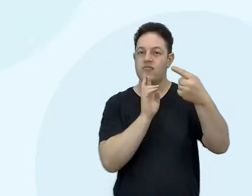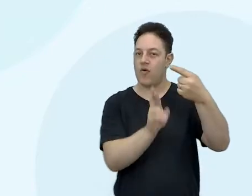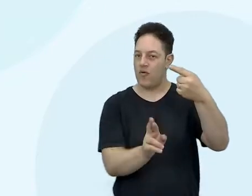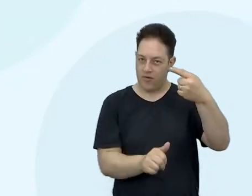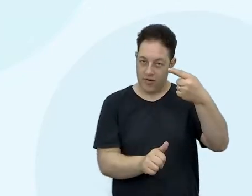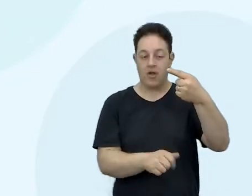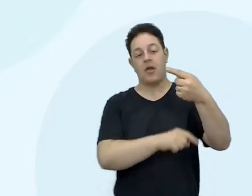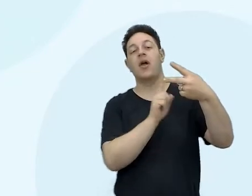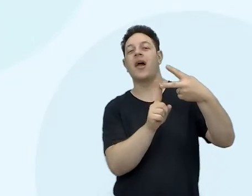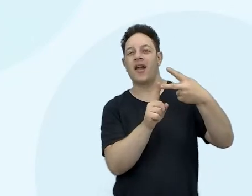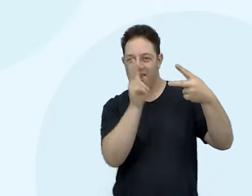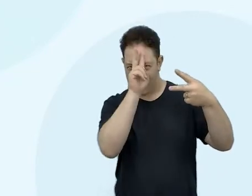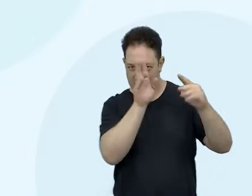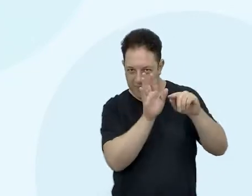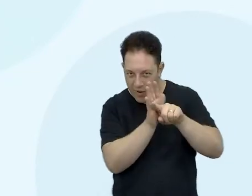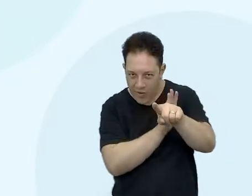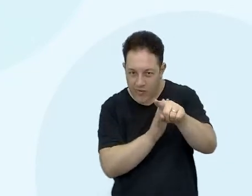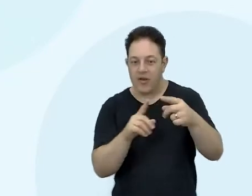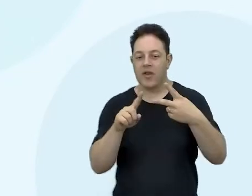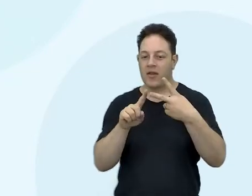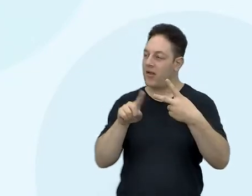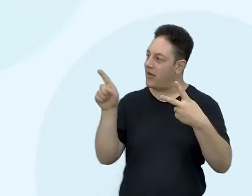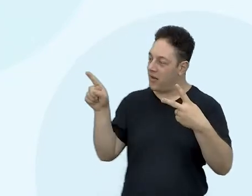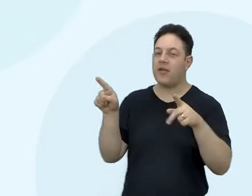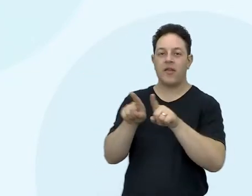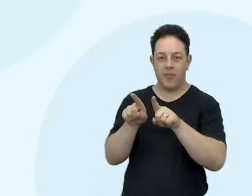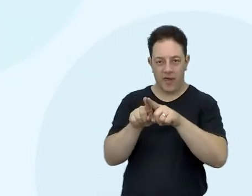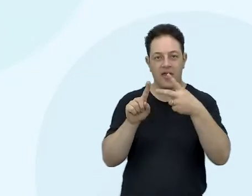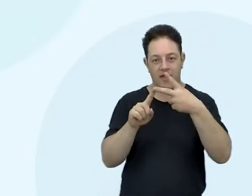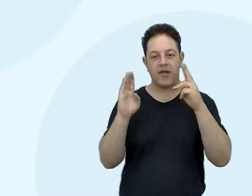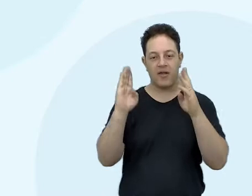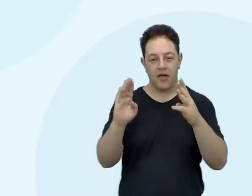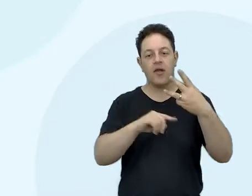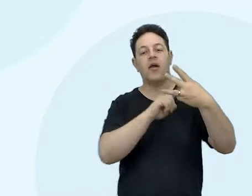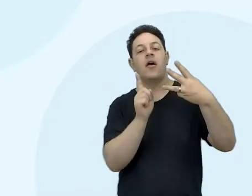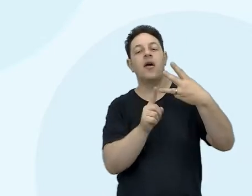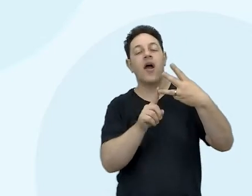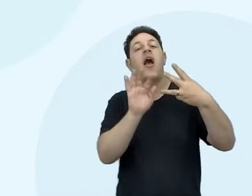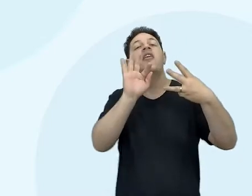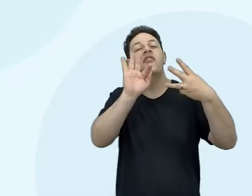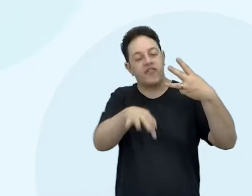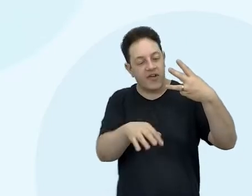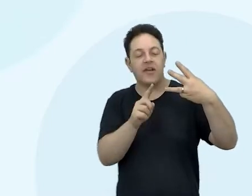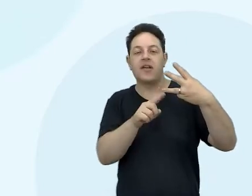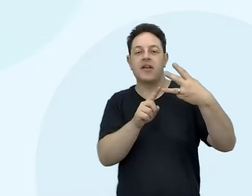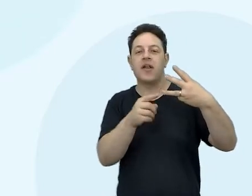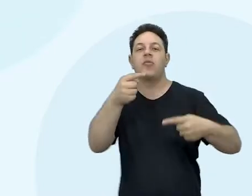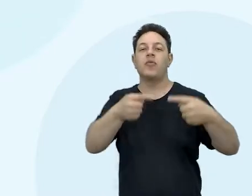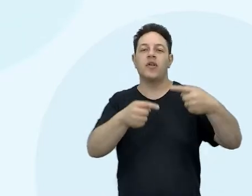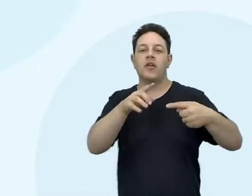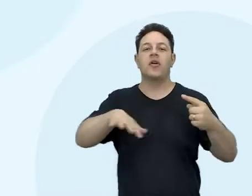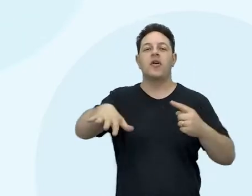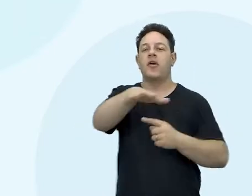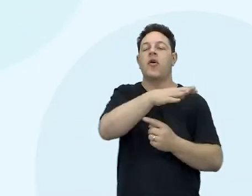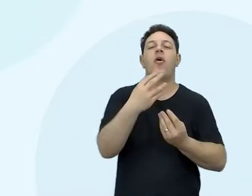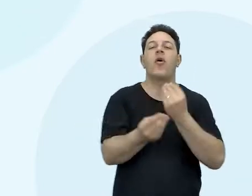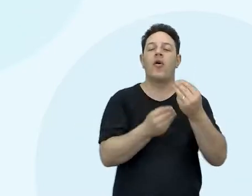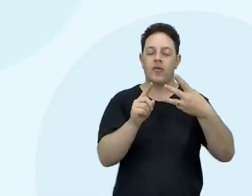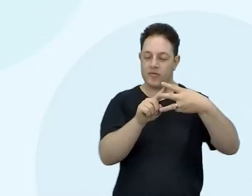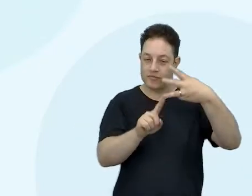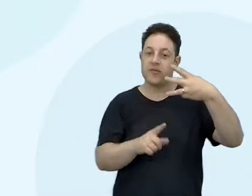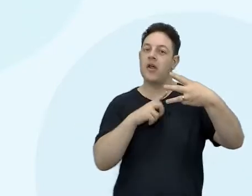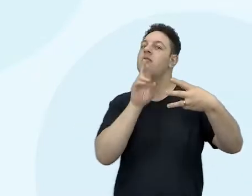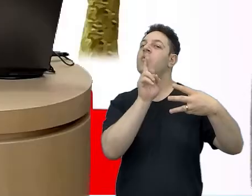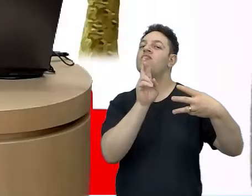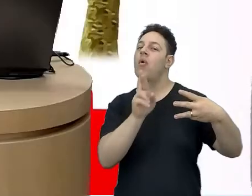nesse outro trecho, a outra pergunta. E também, no final, tem essa pergunta sobre as políticas públicas que um dos especialistas. Ou